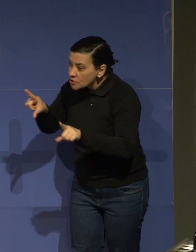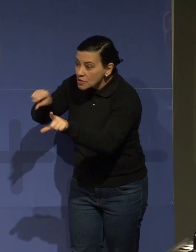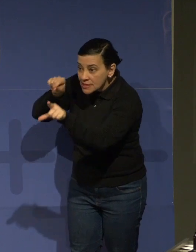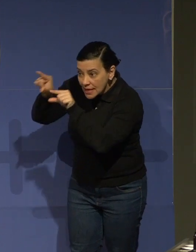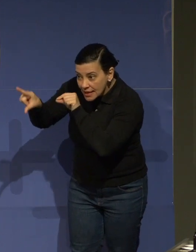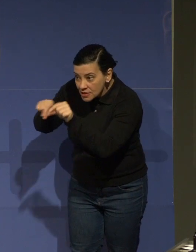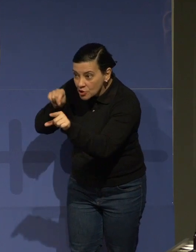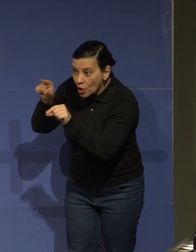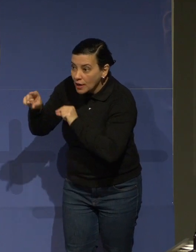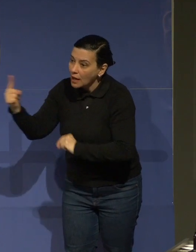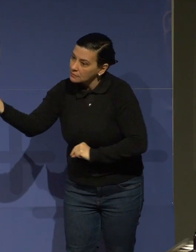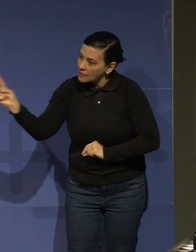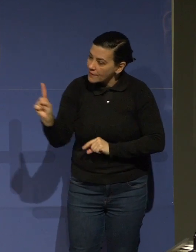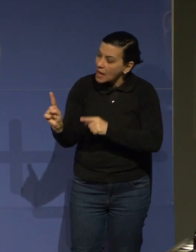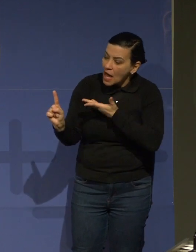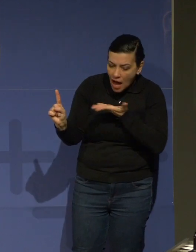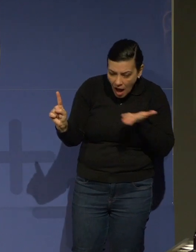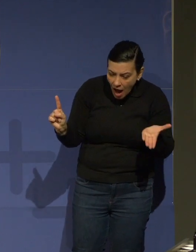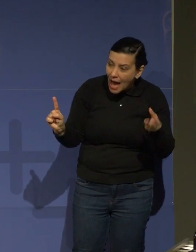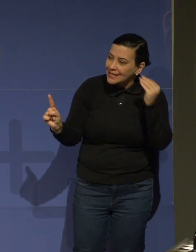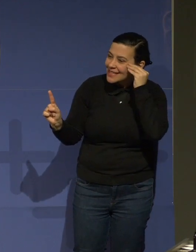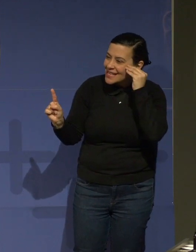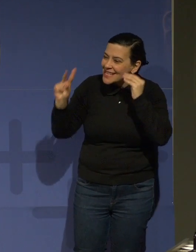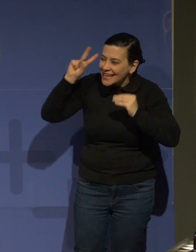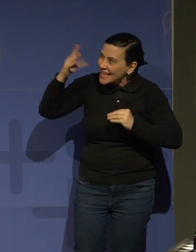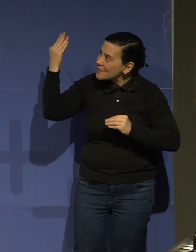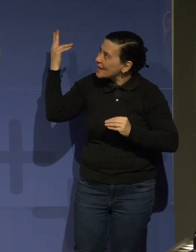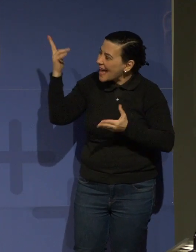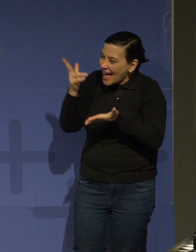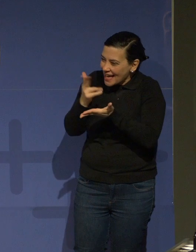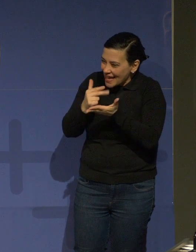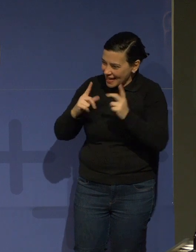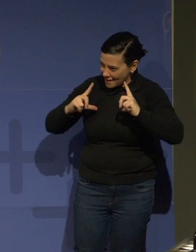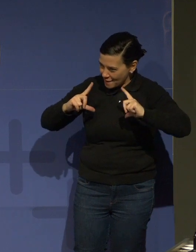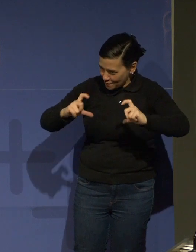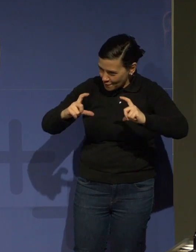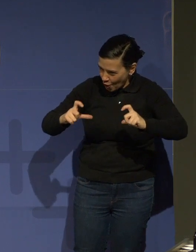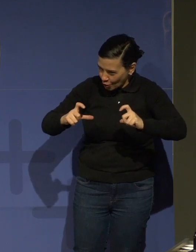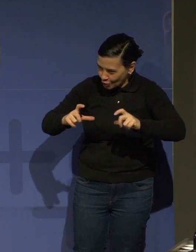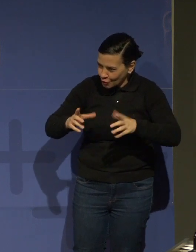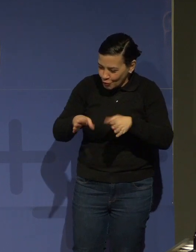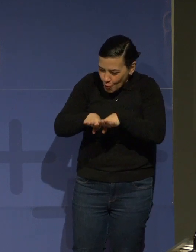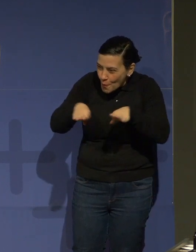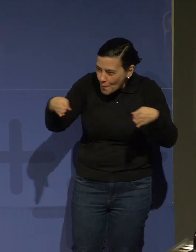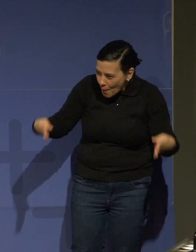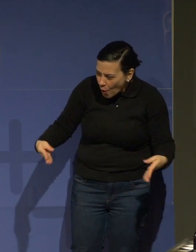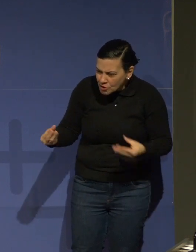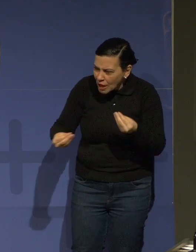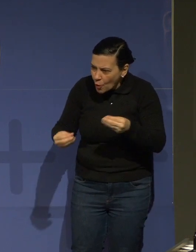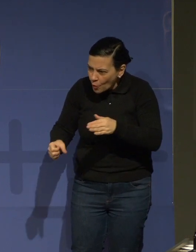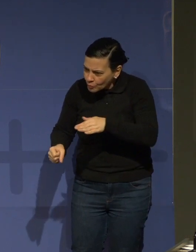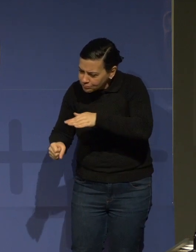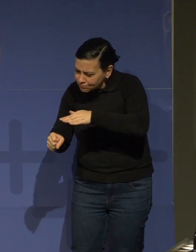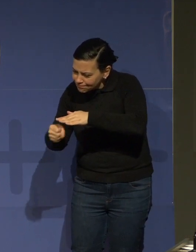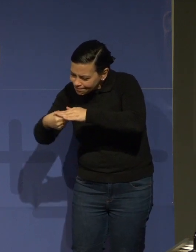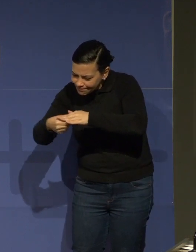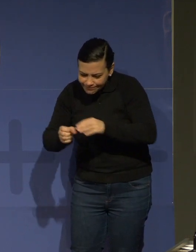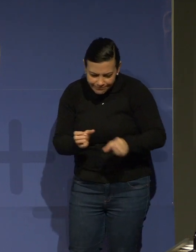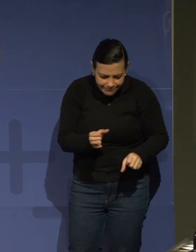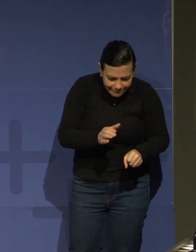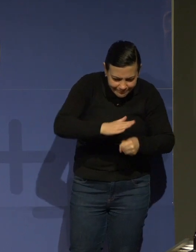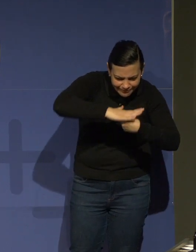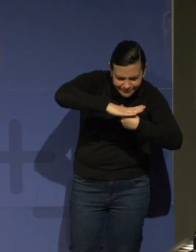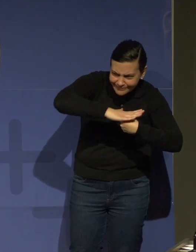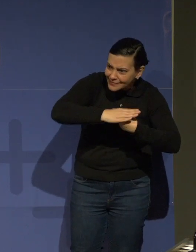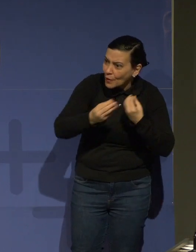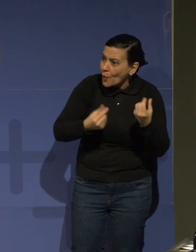exemplo do móvel, a gente sabia que as coisas estavam funcionando porque o próprio cara que estava montando o móvel também tinha uma deficiência, no caso eu. Então, quando o meu